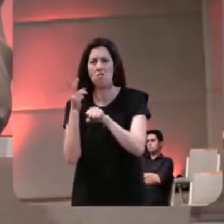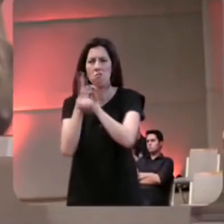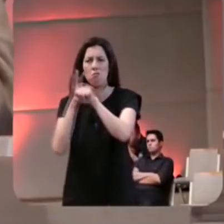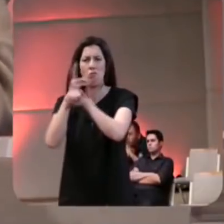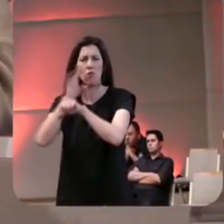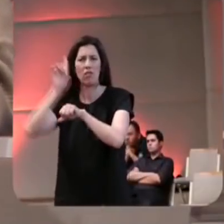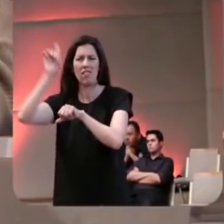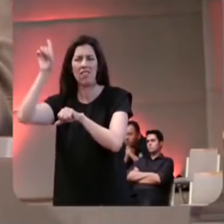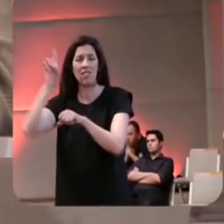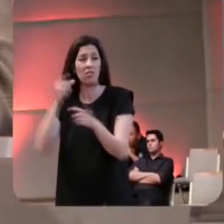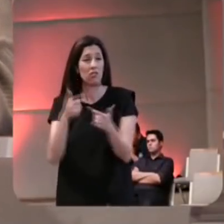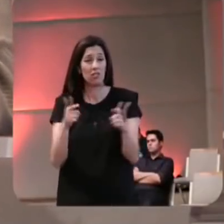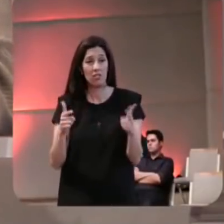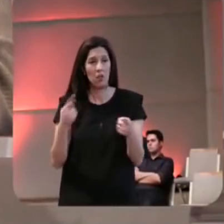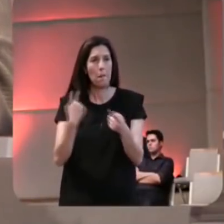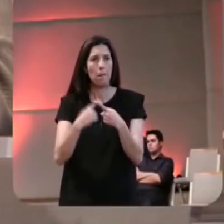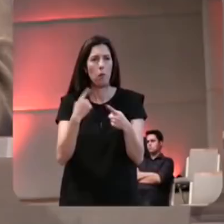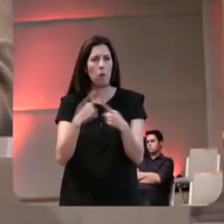em outras coisas.